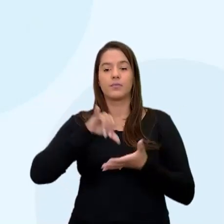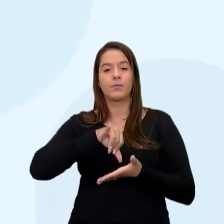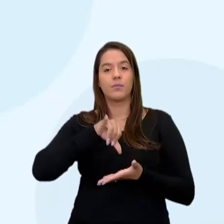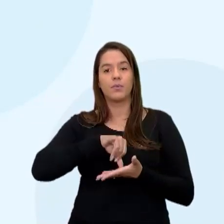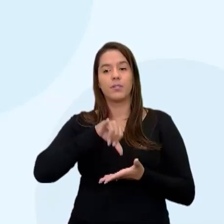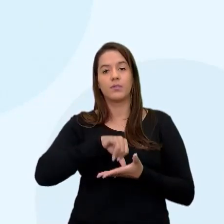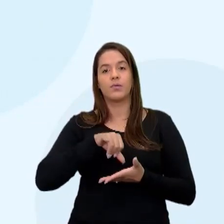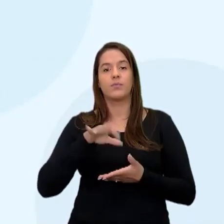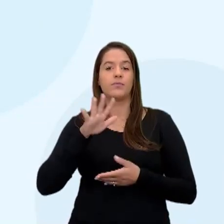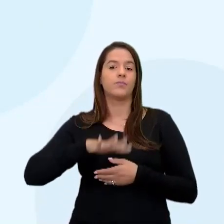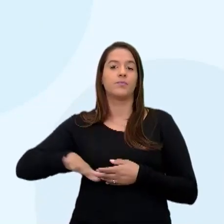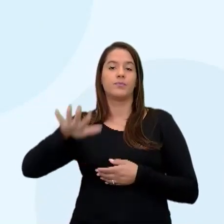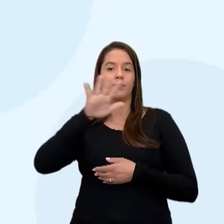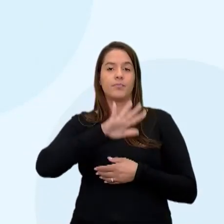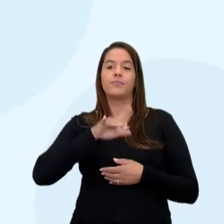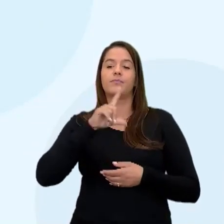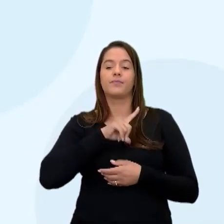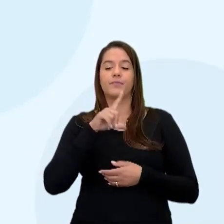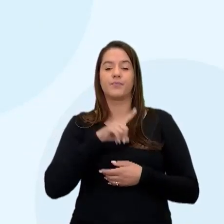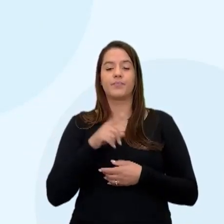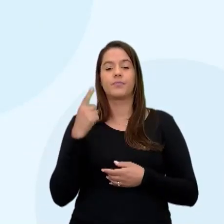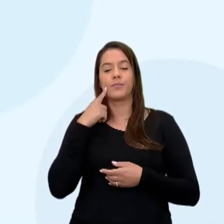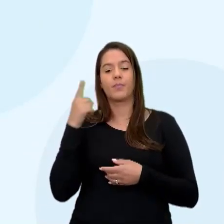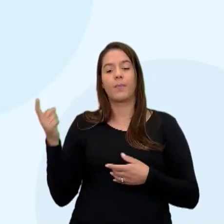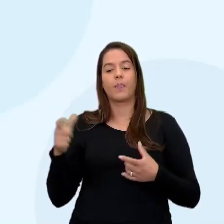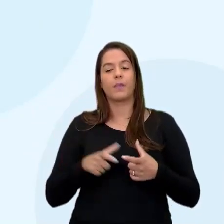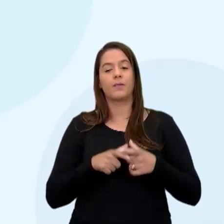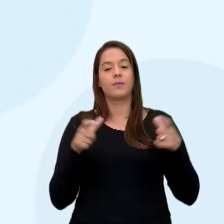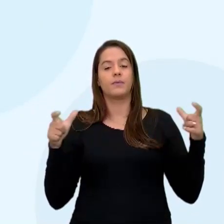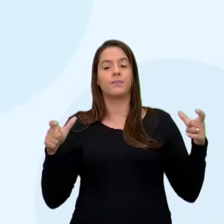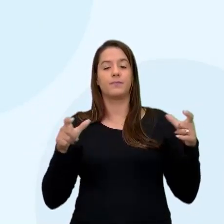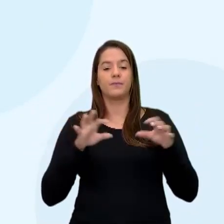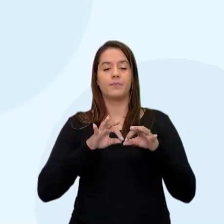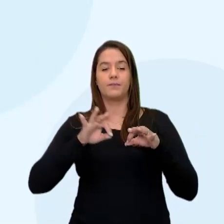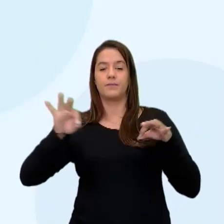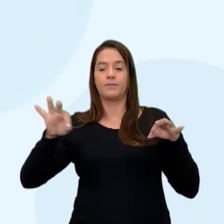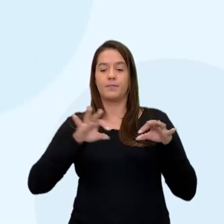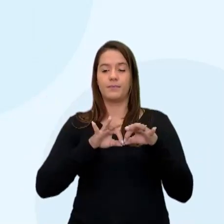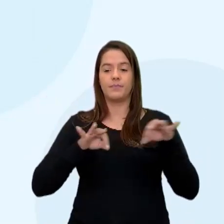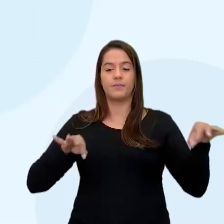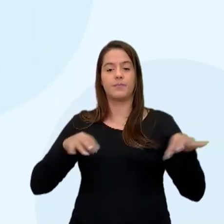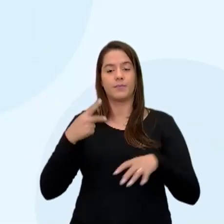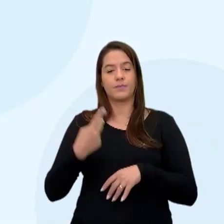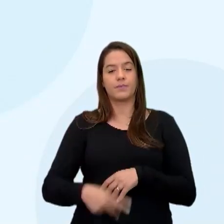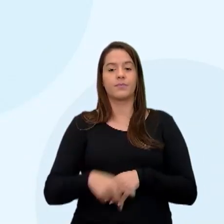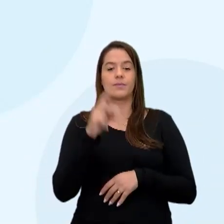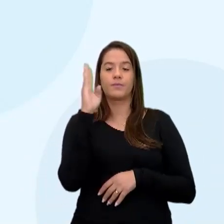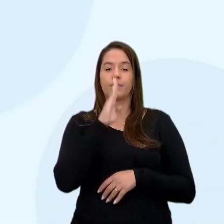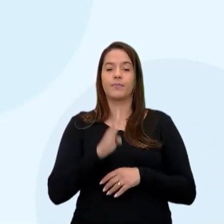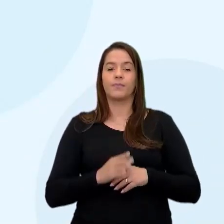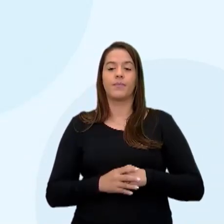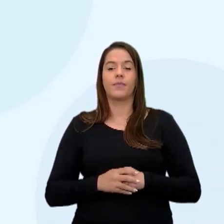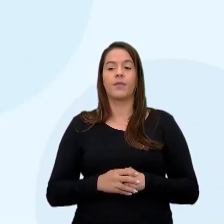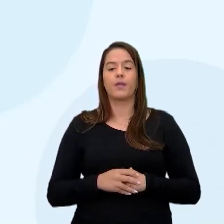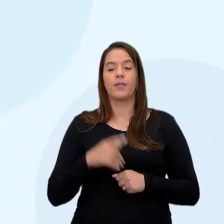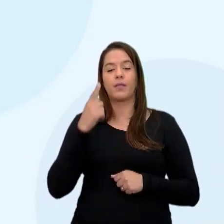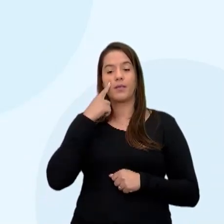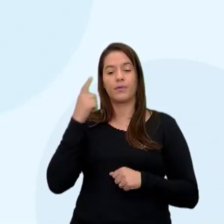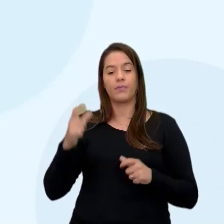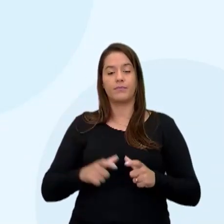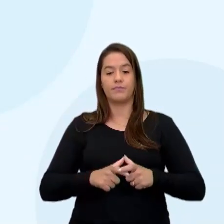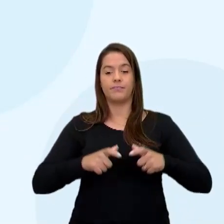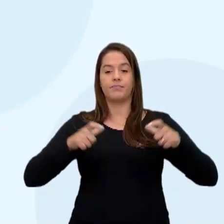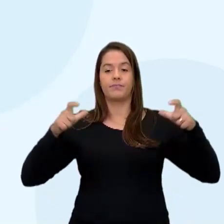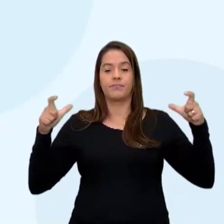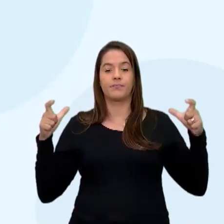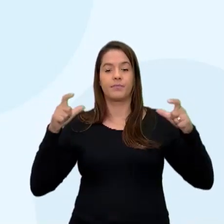a abrangência que essa cidade aí, ela tem, né, no nosso país, né? Quando a gente vê uma imagem mais ampla, né, a